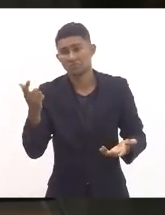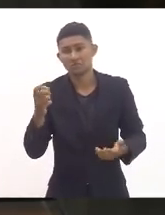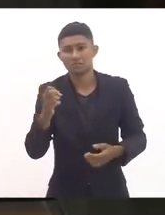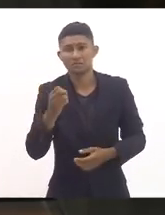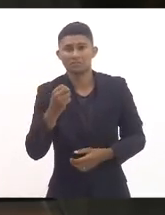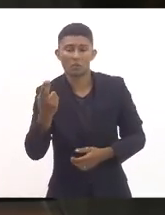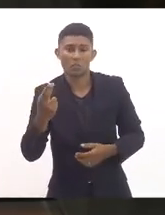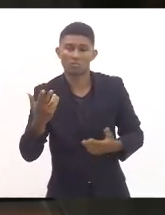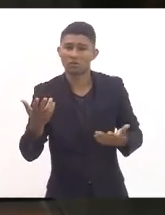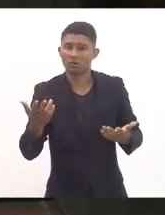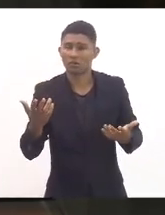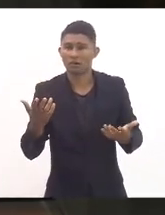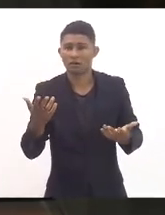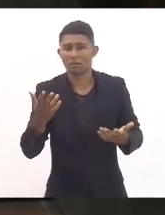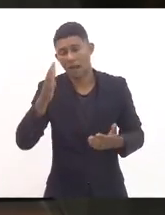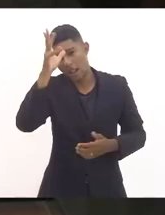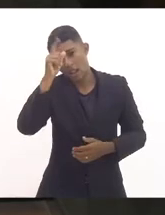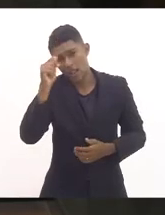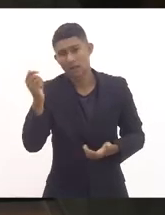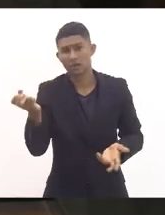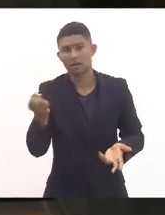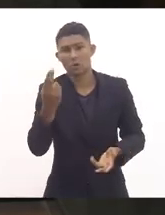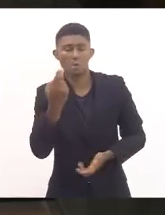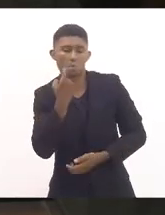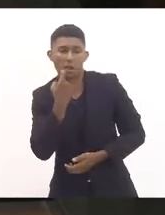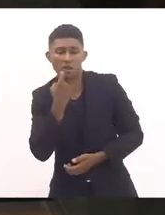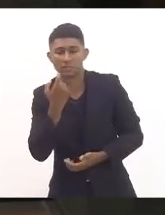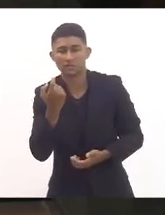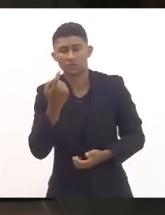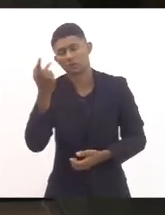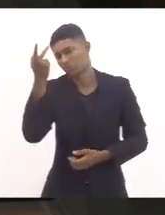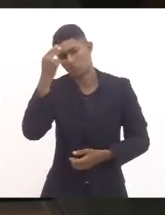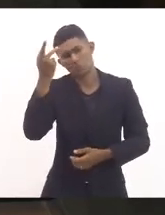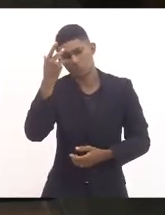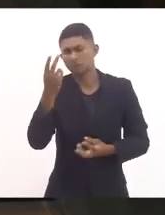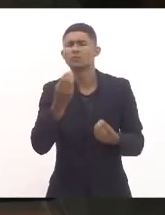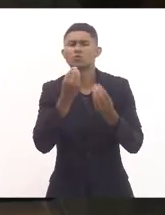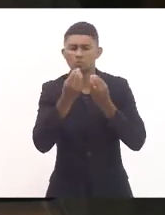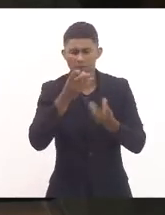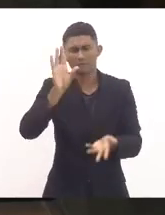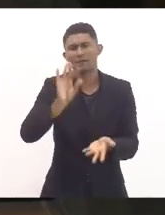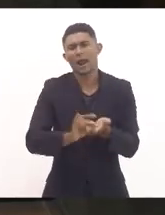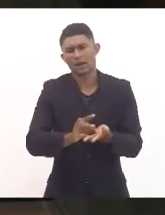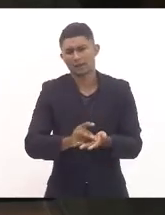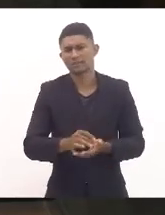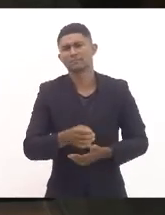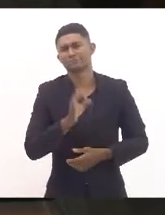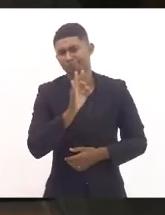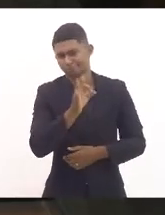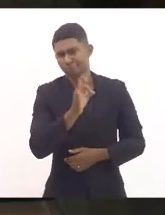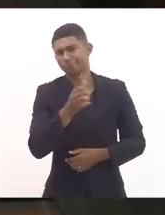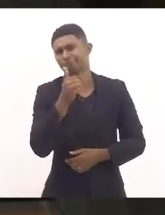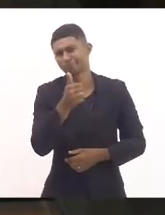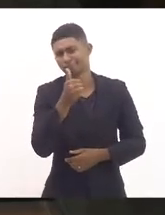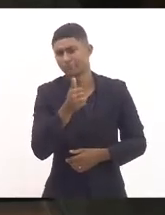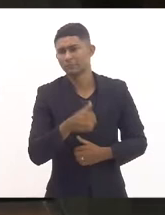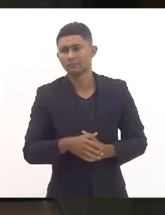ave, ou até peixe. Essa que é a alimentação de verdade. O